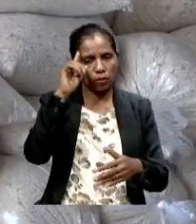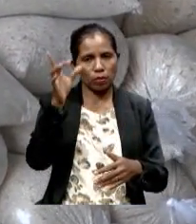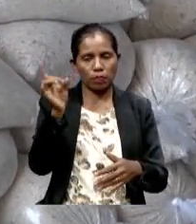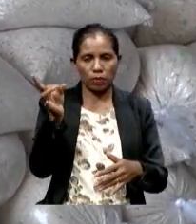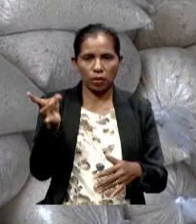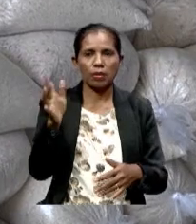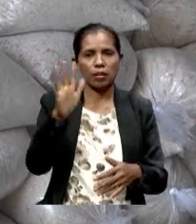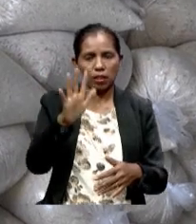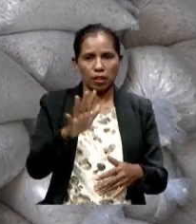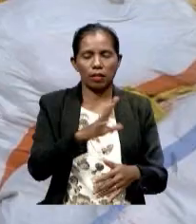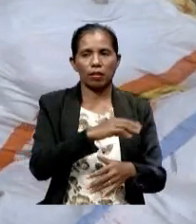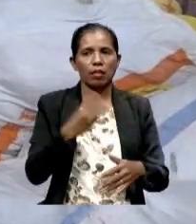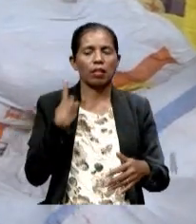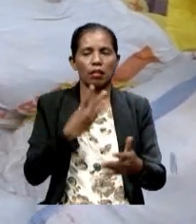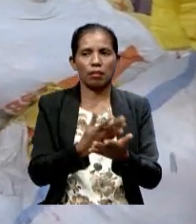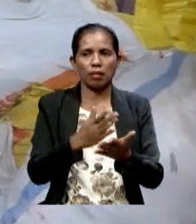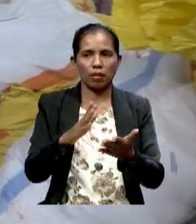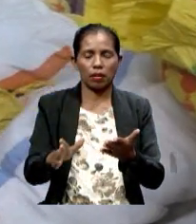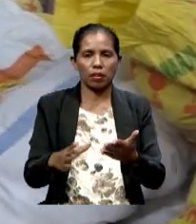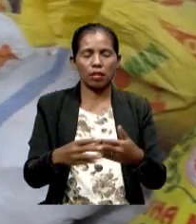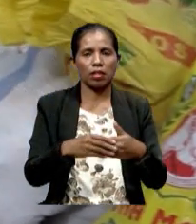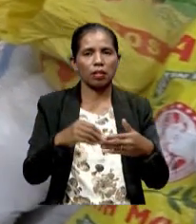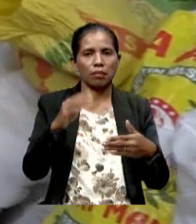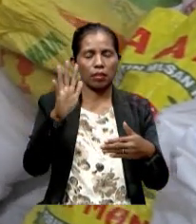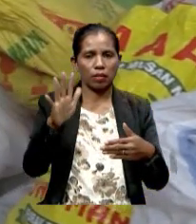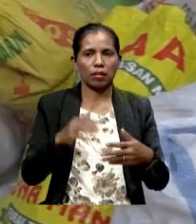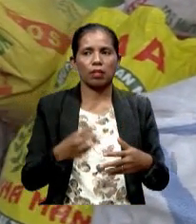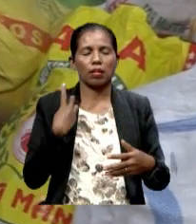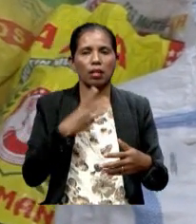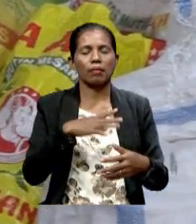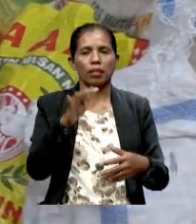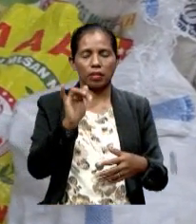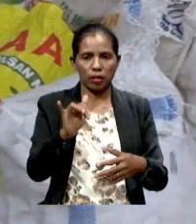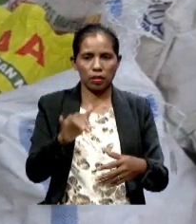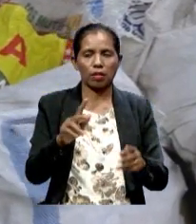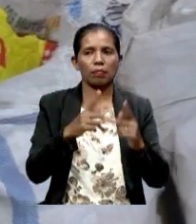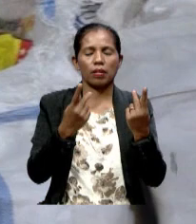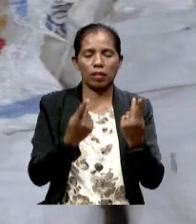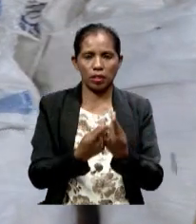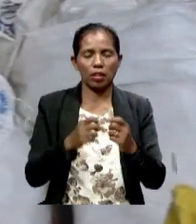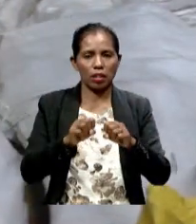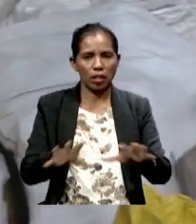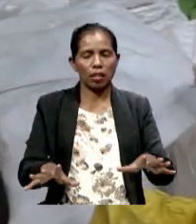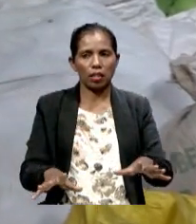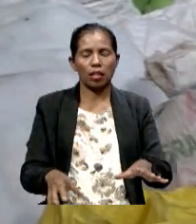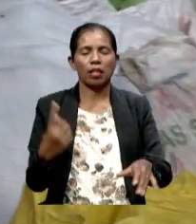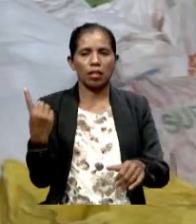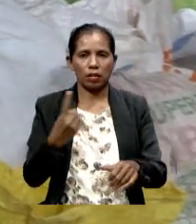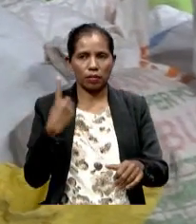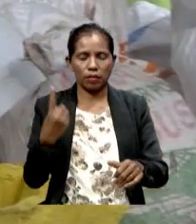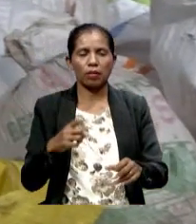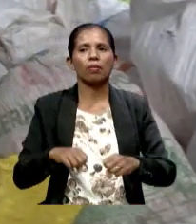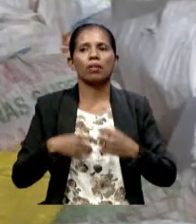$2.5, i amin hola ni $2, $5, mas amin konkora malam, mas kompanya lakomus, kompanya, halo,